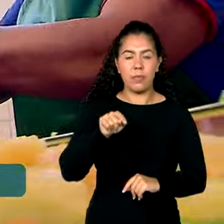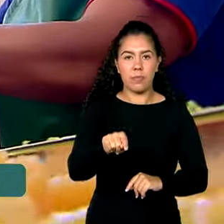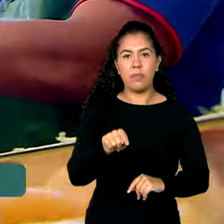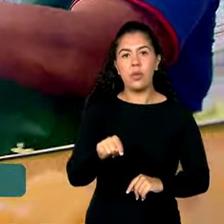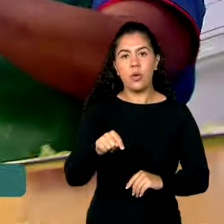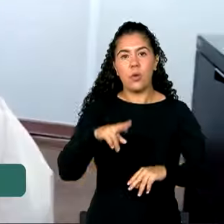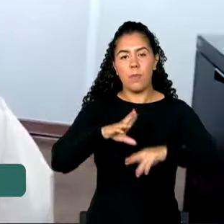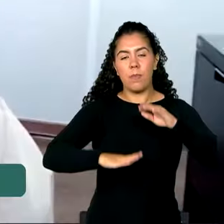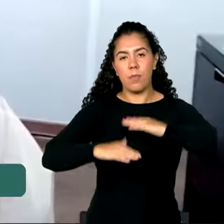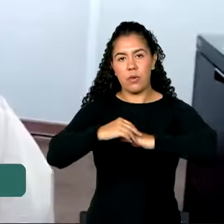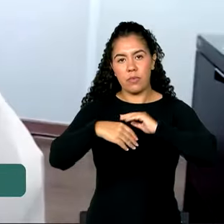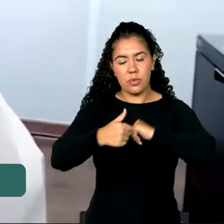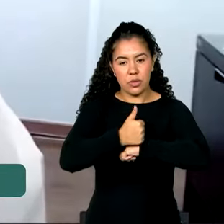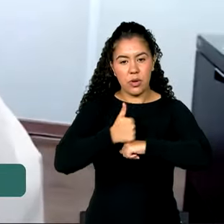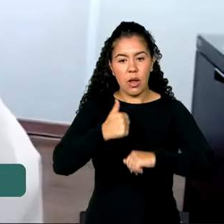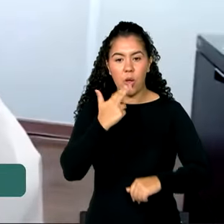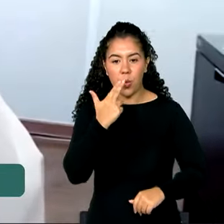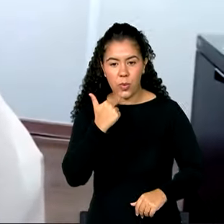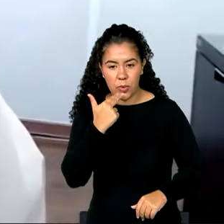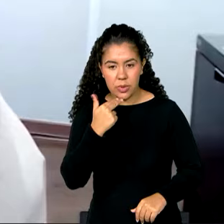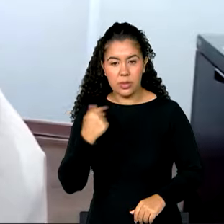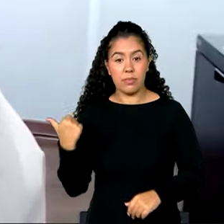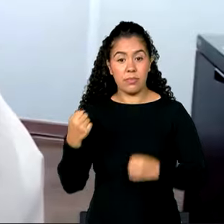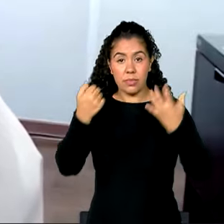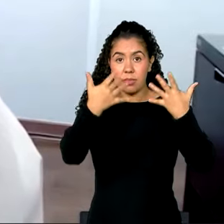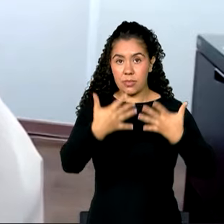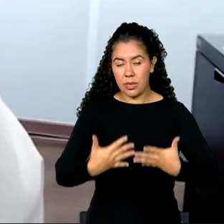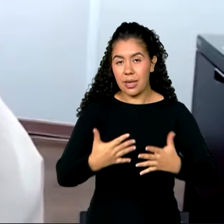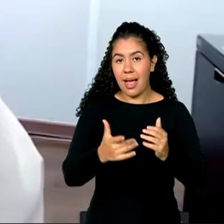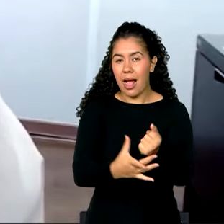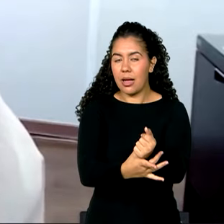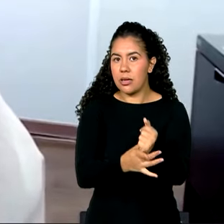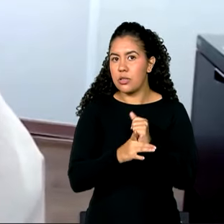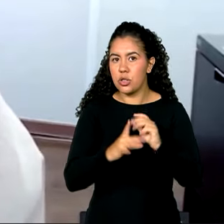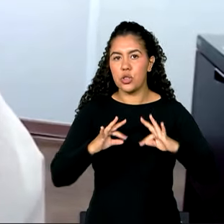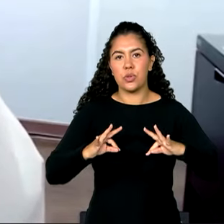municípios brasileiros. Garantir que todas as crianças do mundo